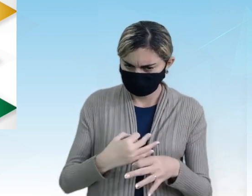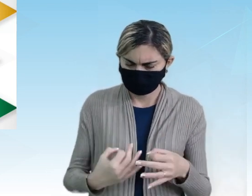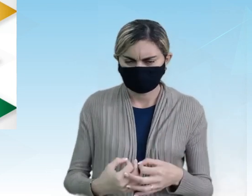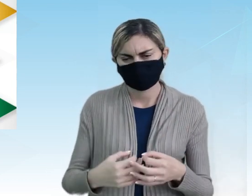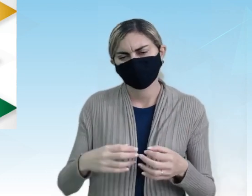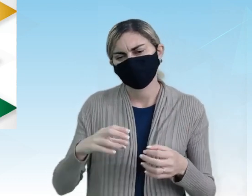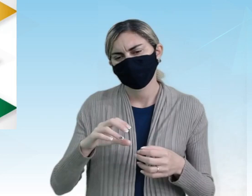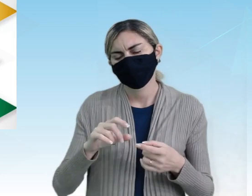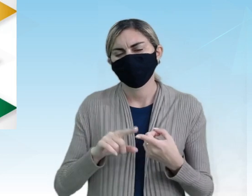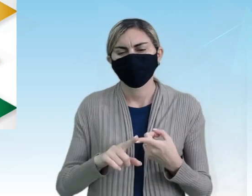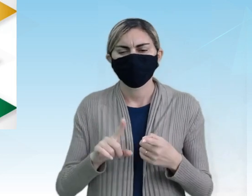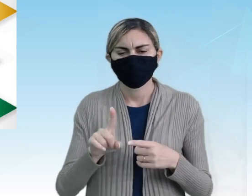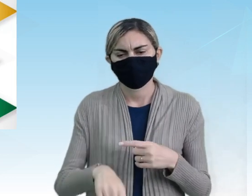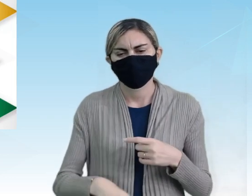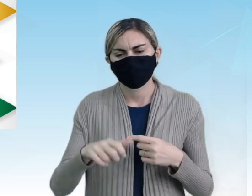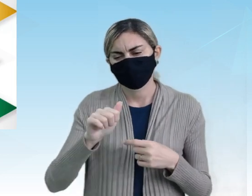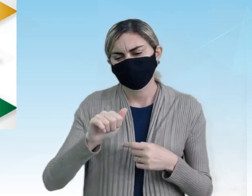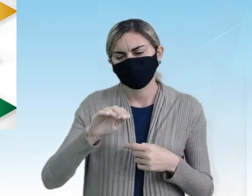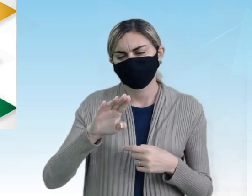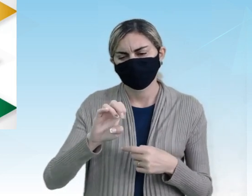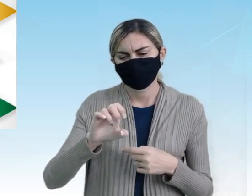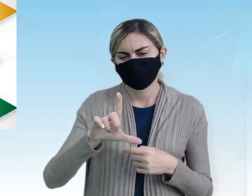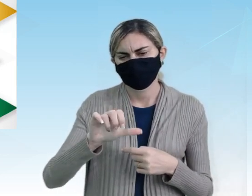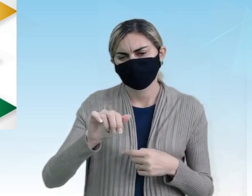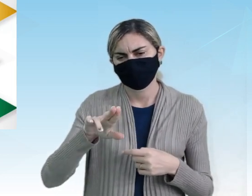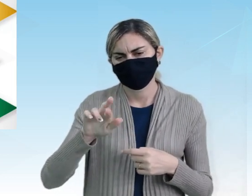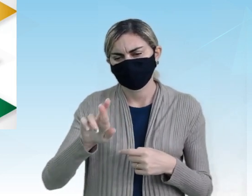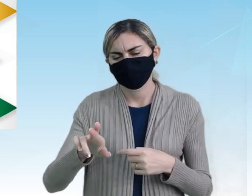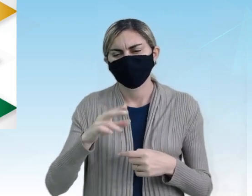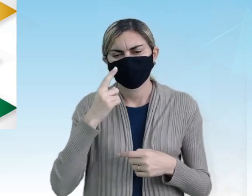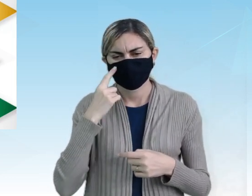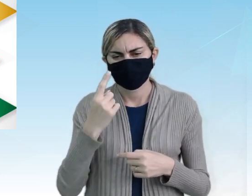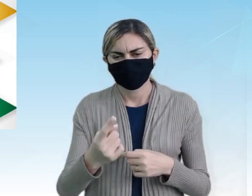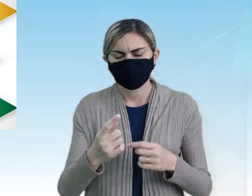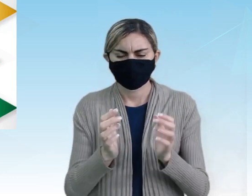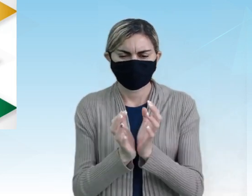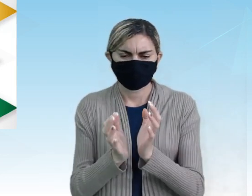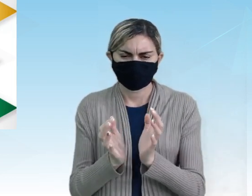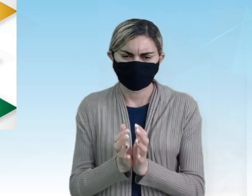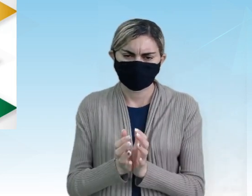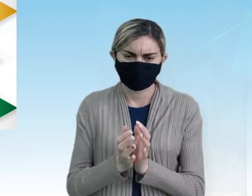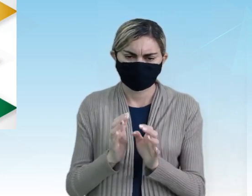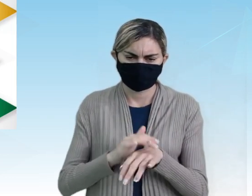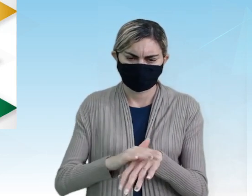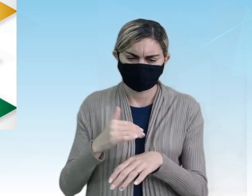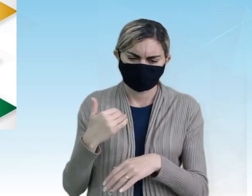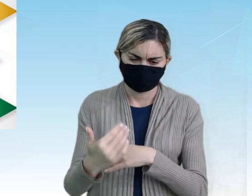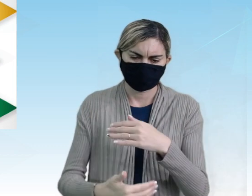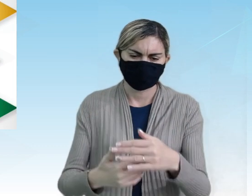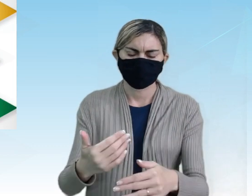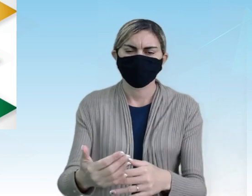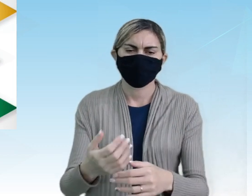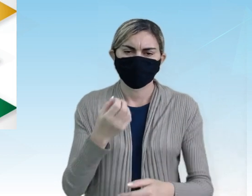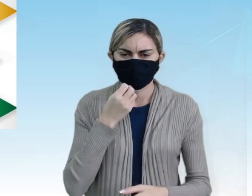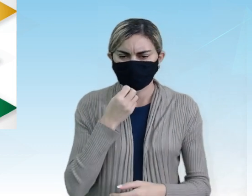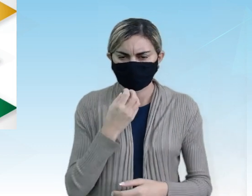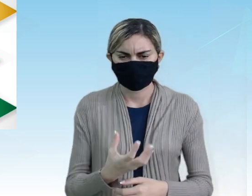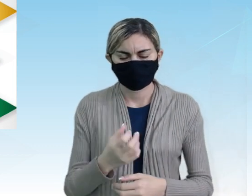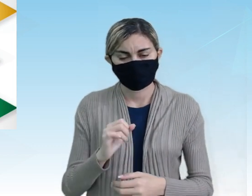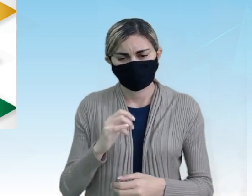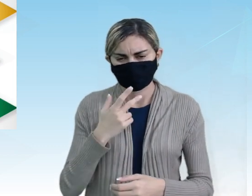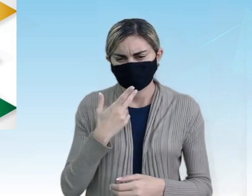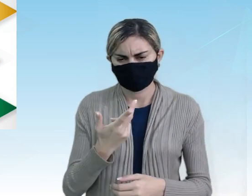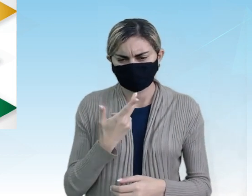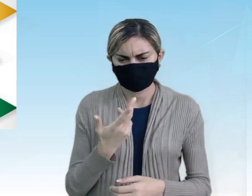e o organismo que é acelular, que a gente vai ver essa classificação mais na frente. Bom, se eu falar